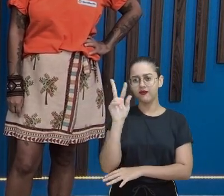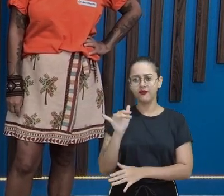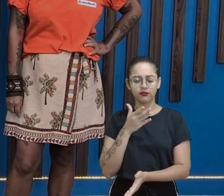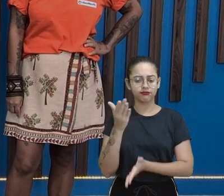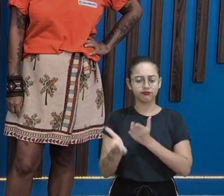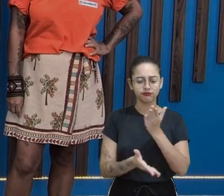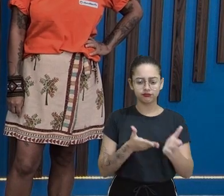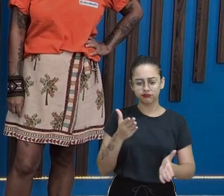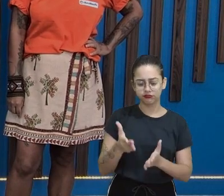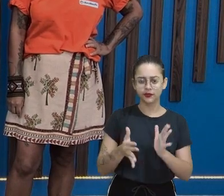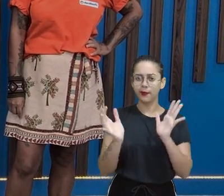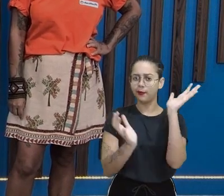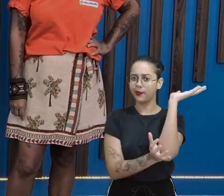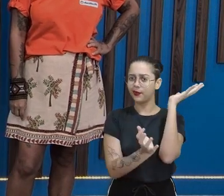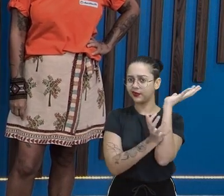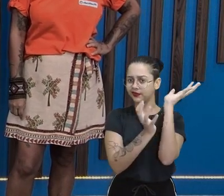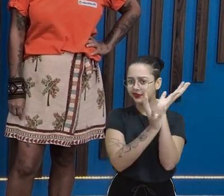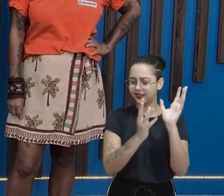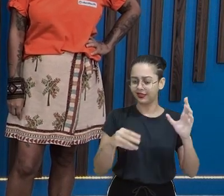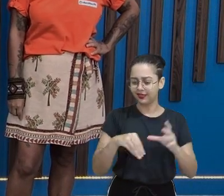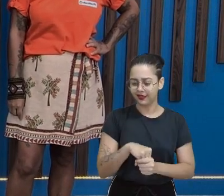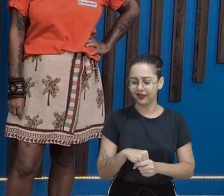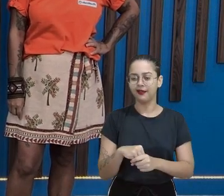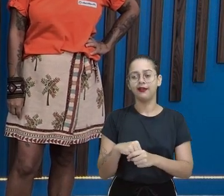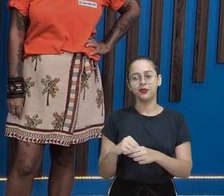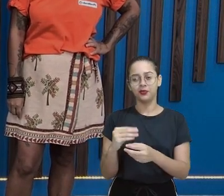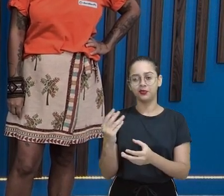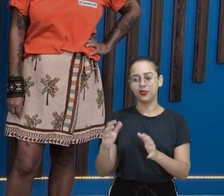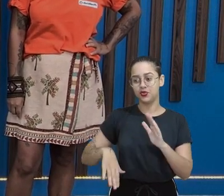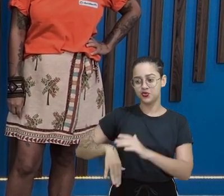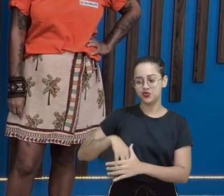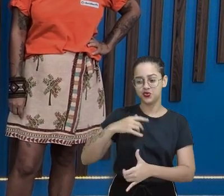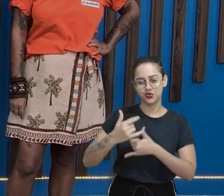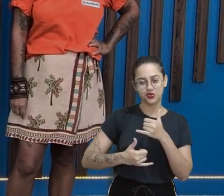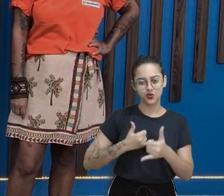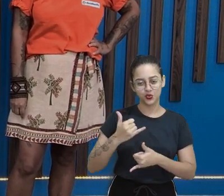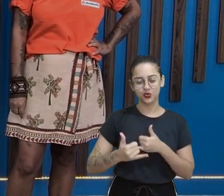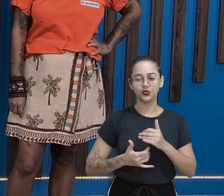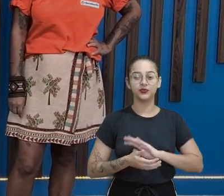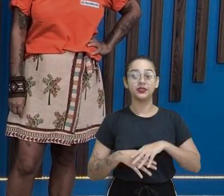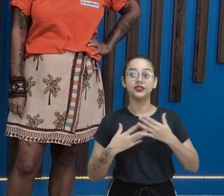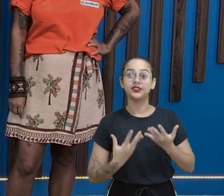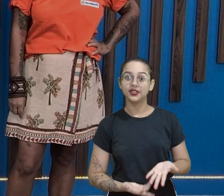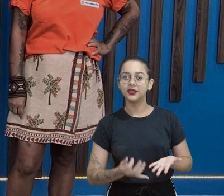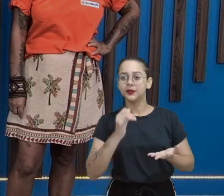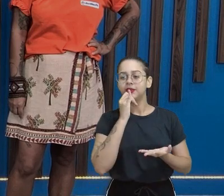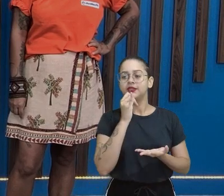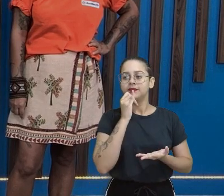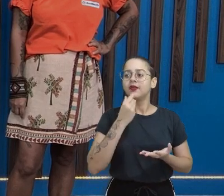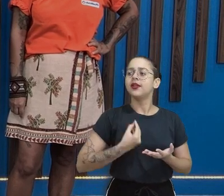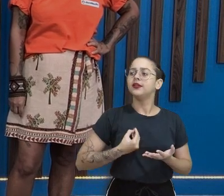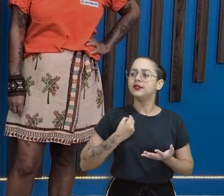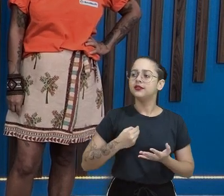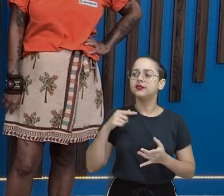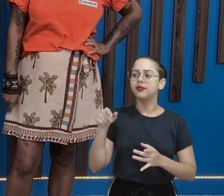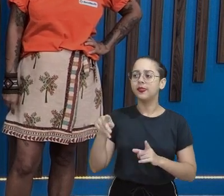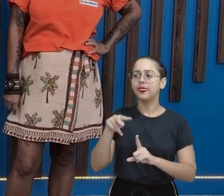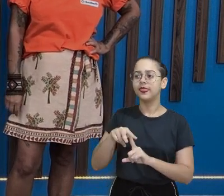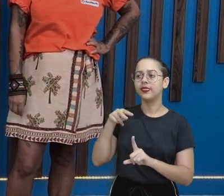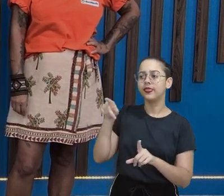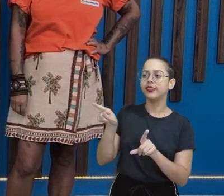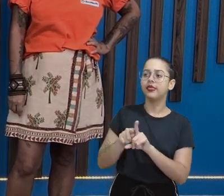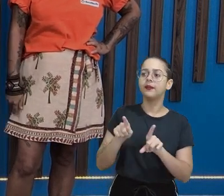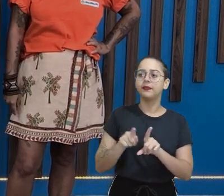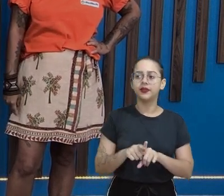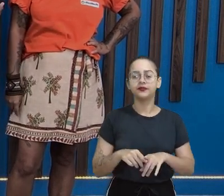ali das burocracias do campo, digamos assim. Né? Então, por exemplo, existe essa visão, né? E existe a